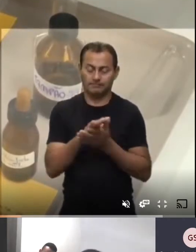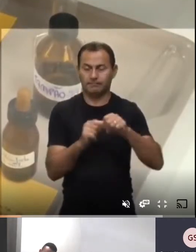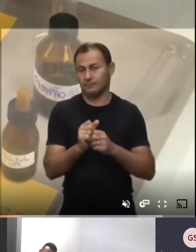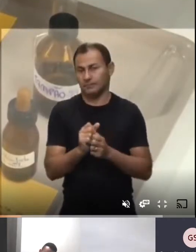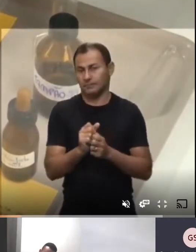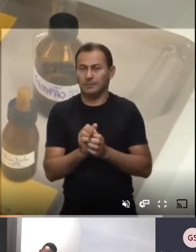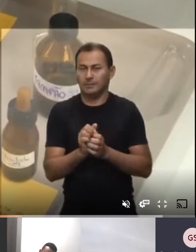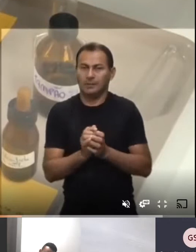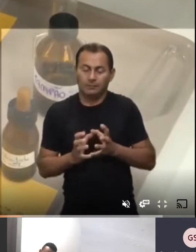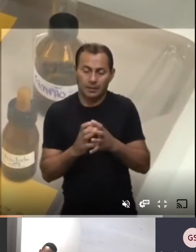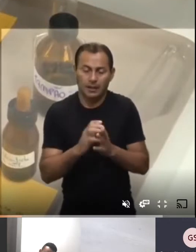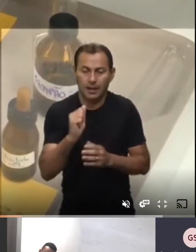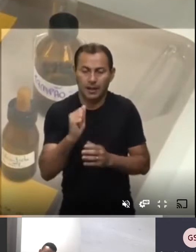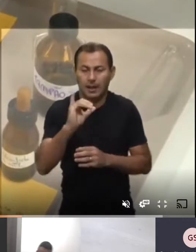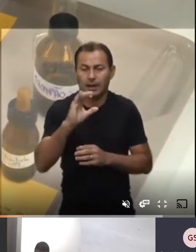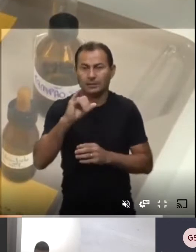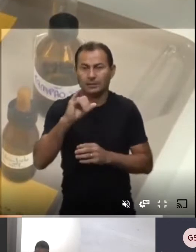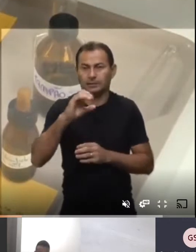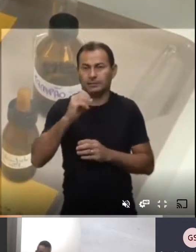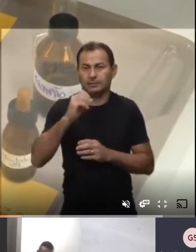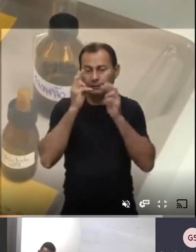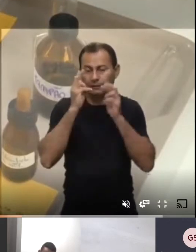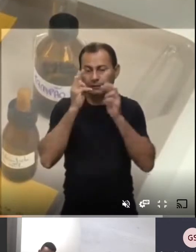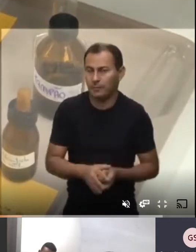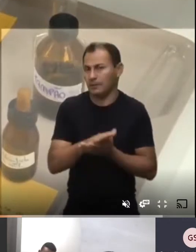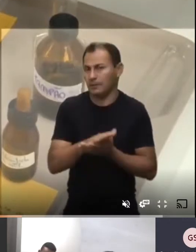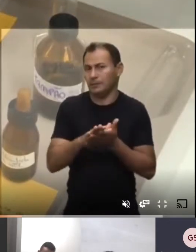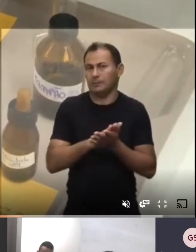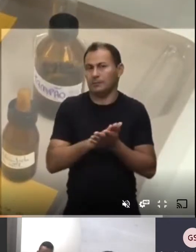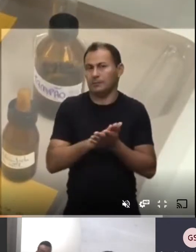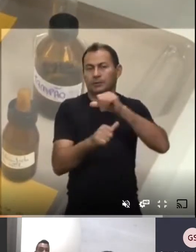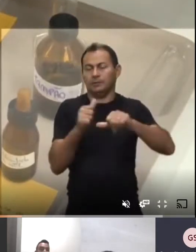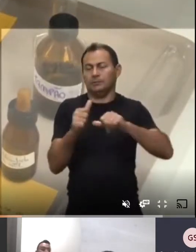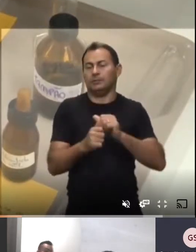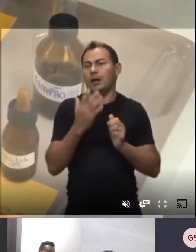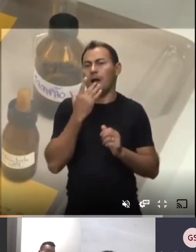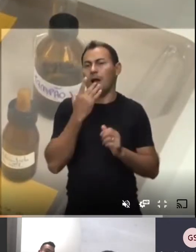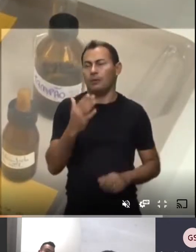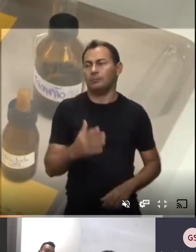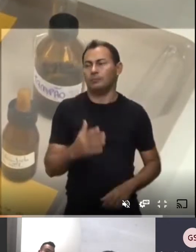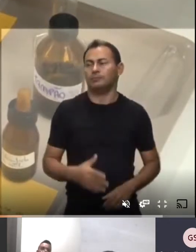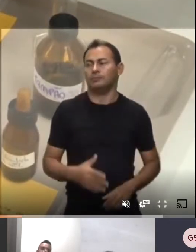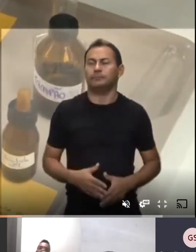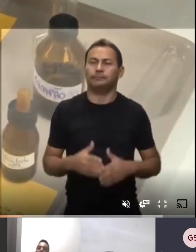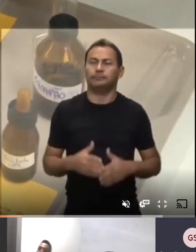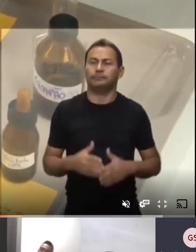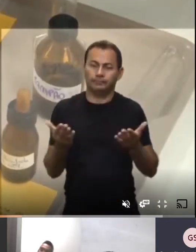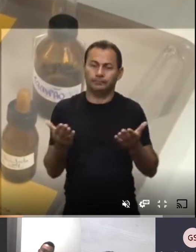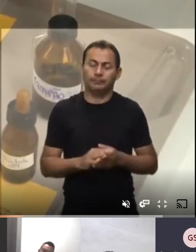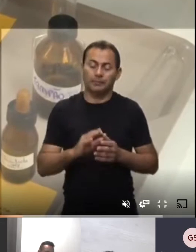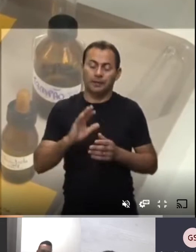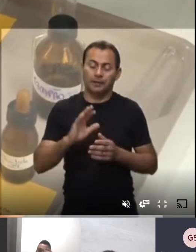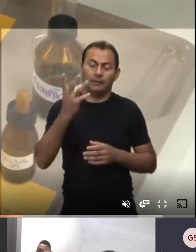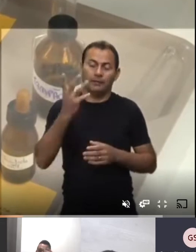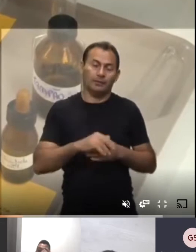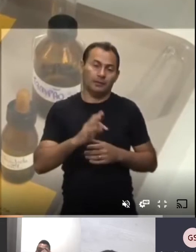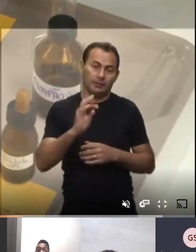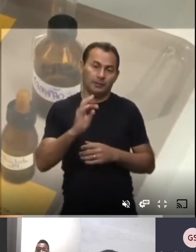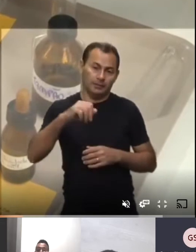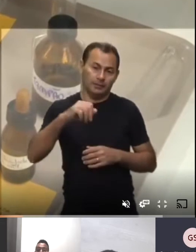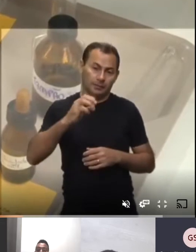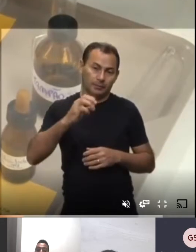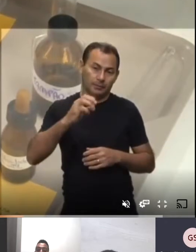E vê que a cor, diferentemente da água, ela não está mudando, não está escurecendo, ela está